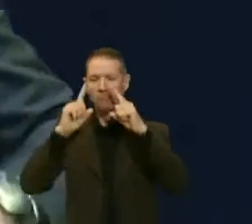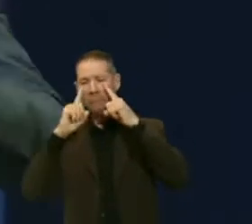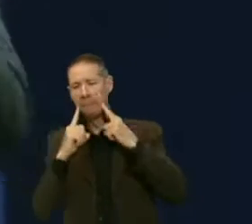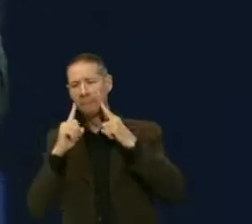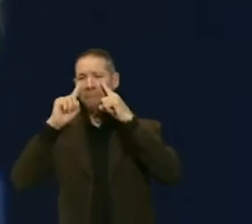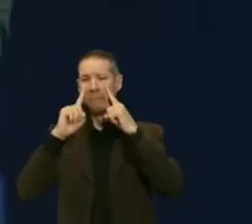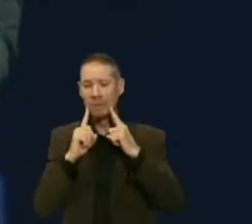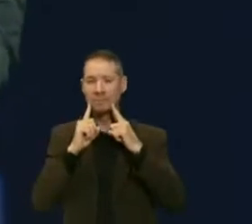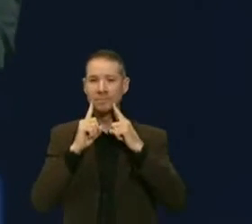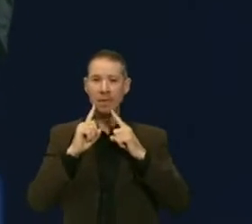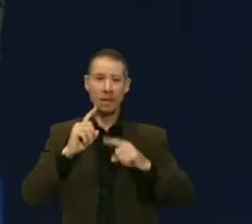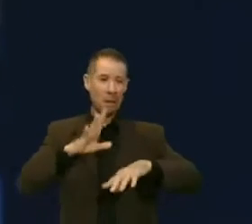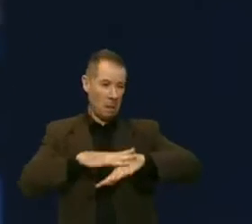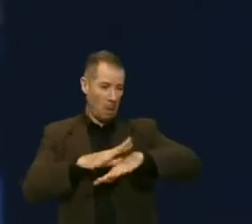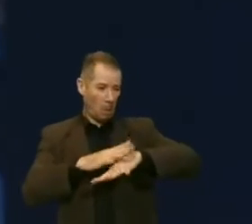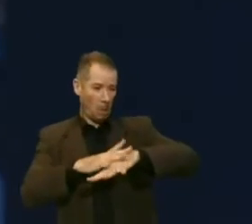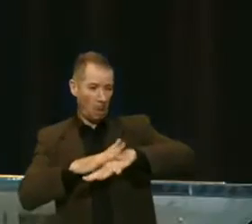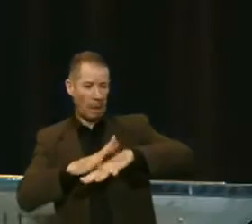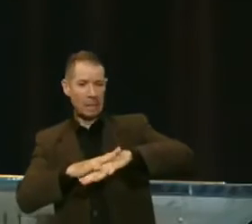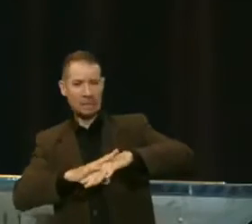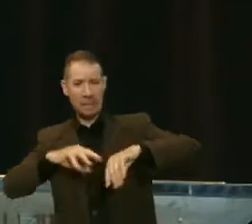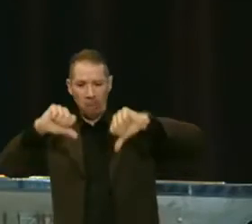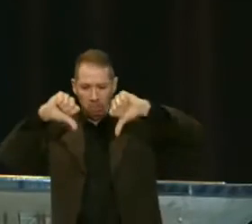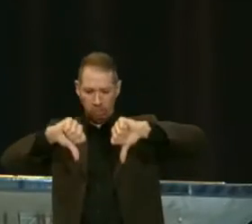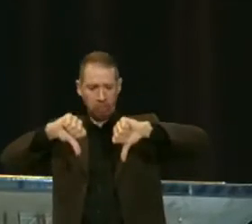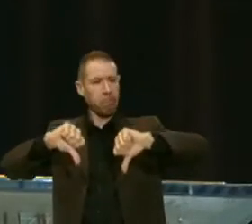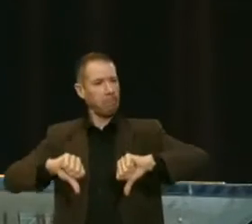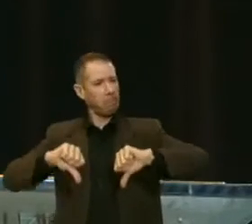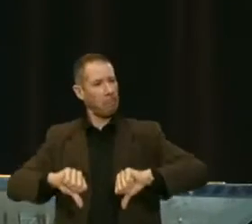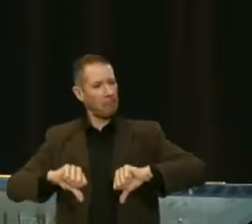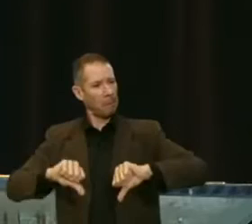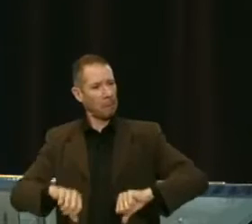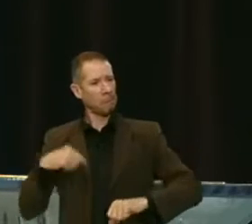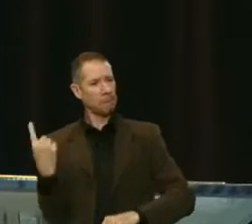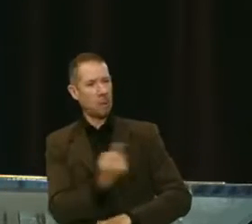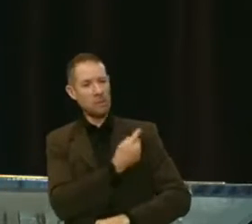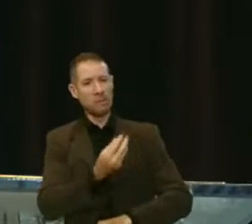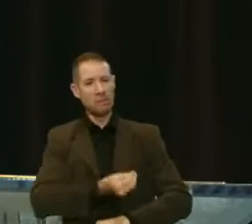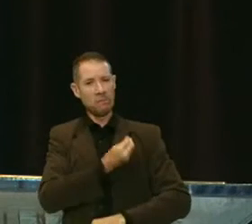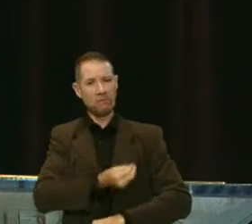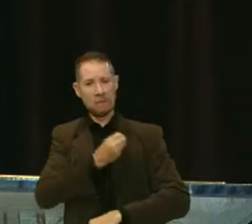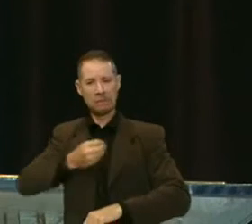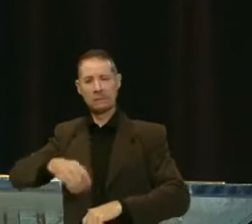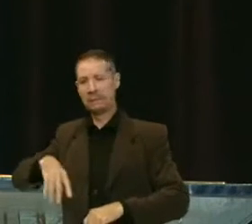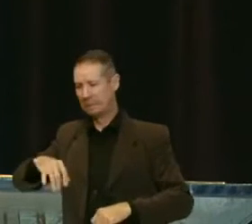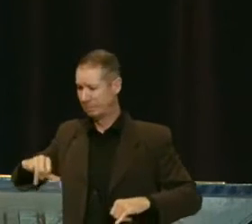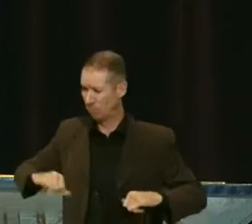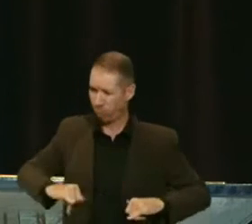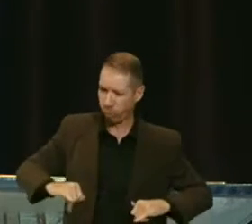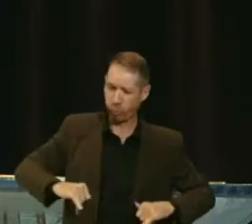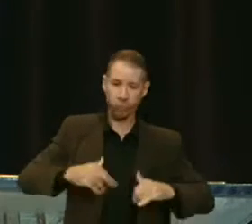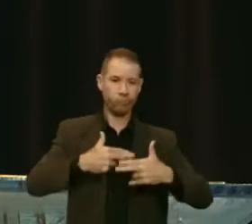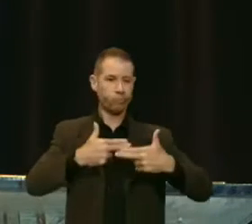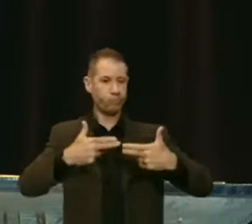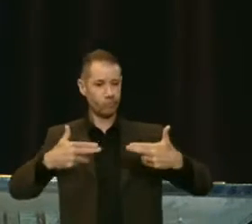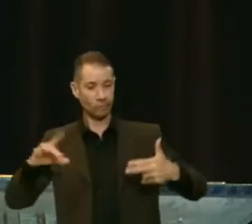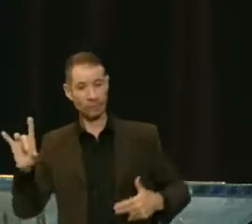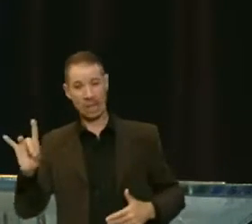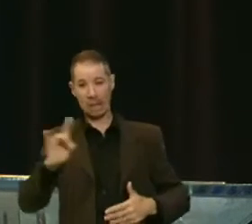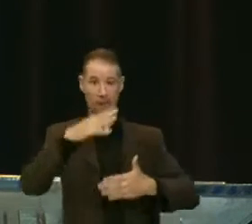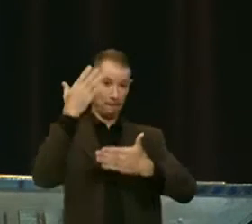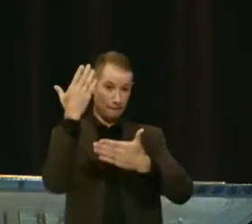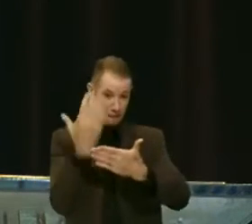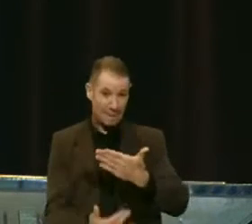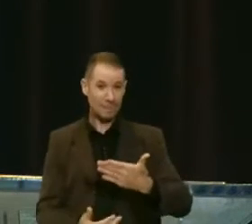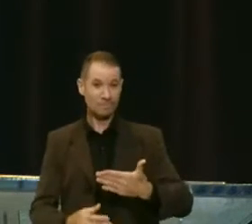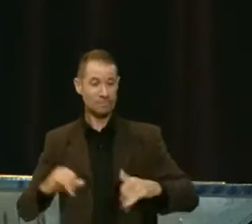O problema de uma doença degenerativa é que nós vivemos vários lutos. Cada perda é um